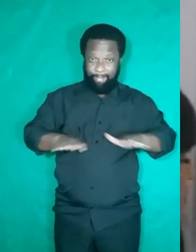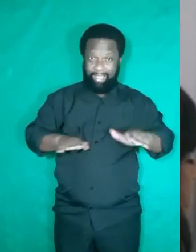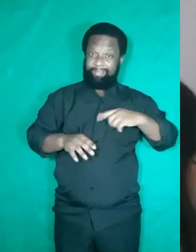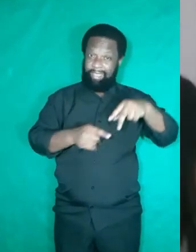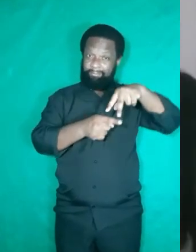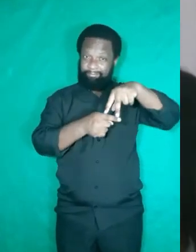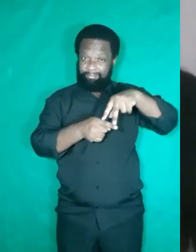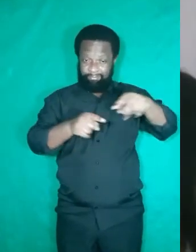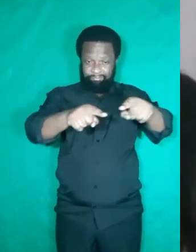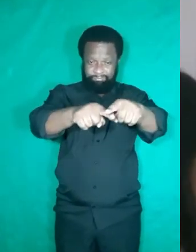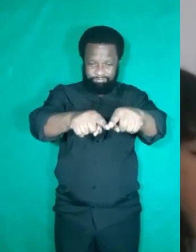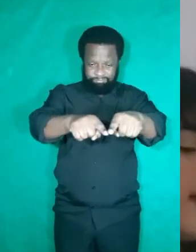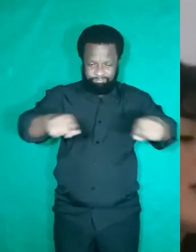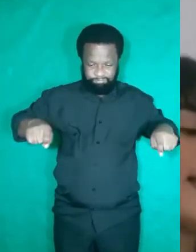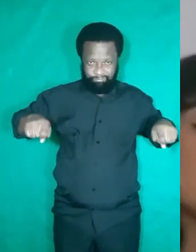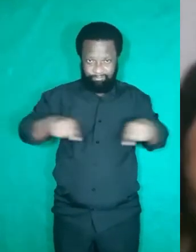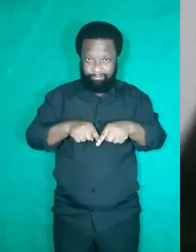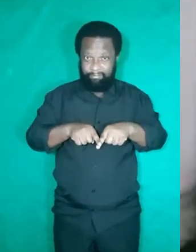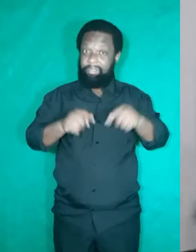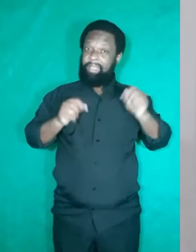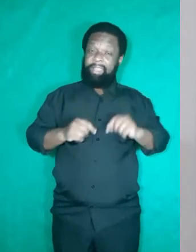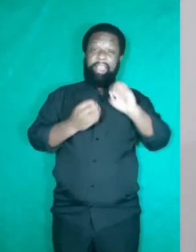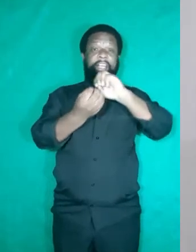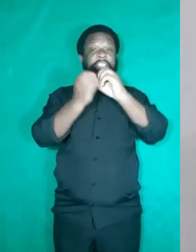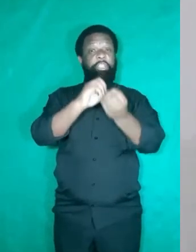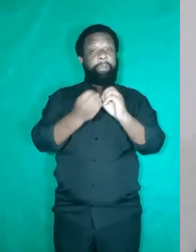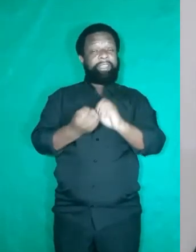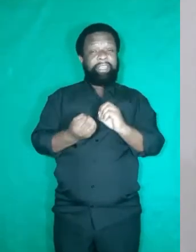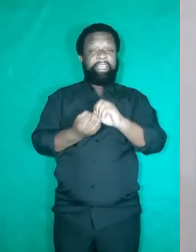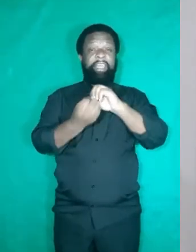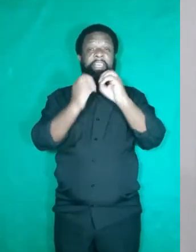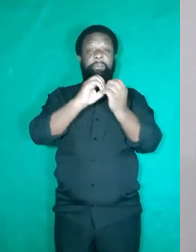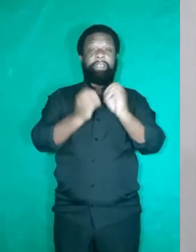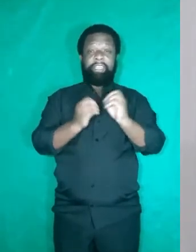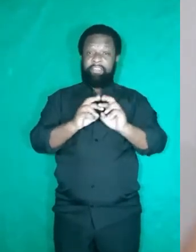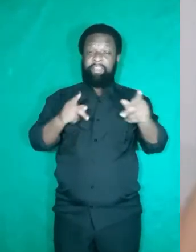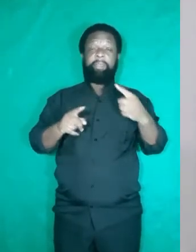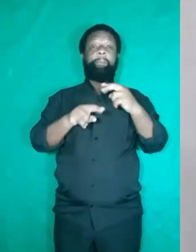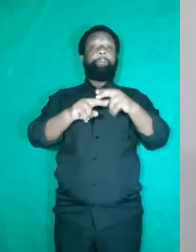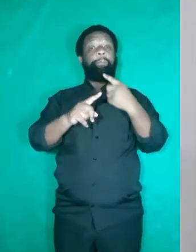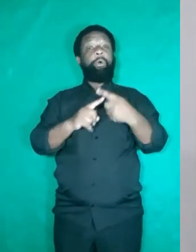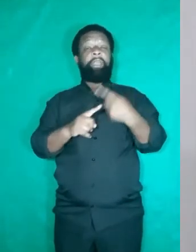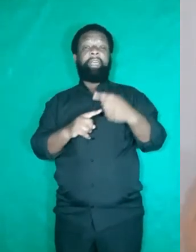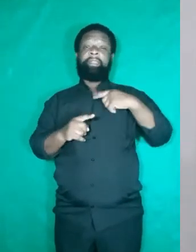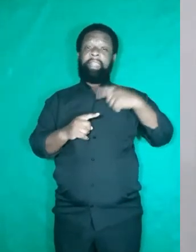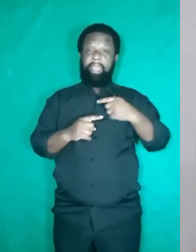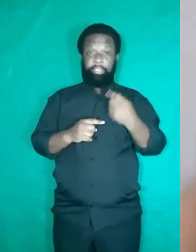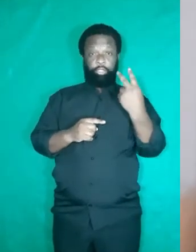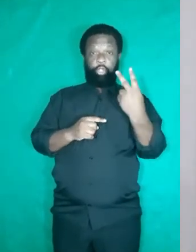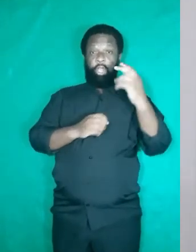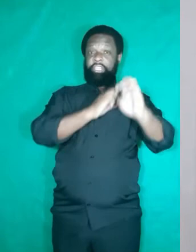geometria diferenciada por conta do par de elétrons que sobra e que empurra, né, as ligações e os